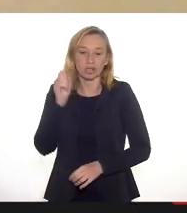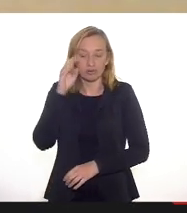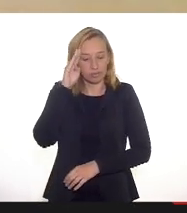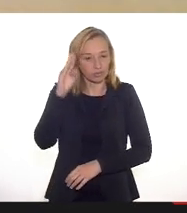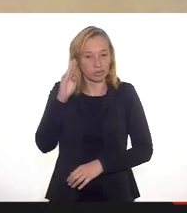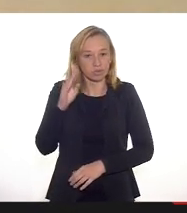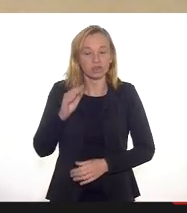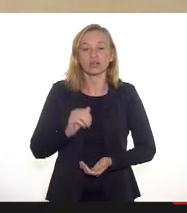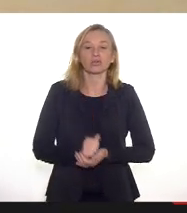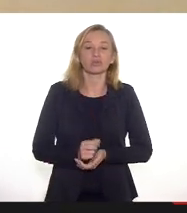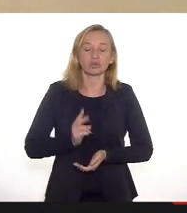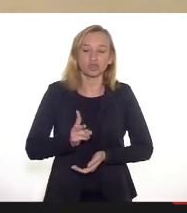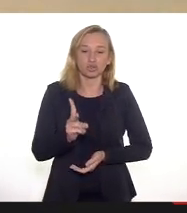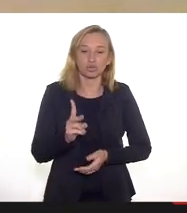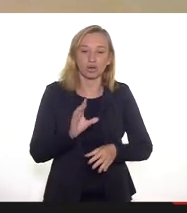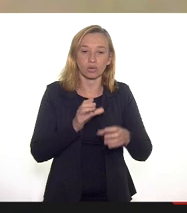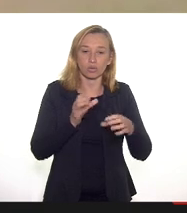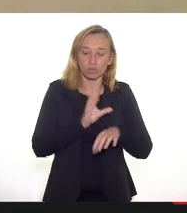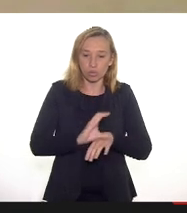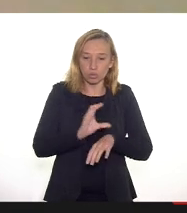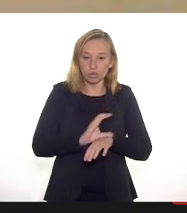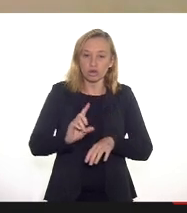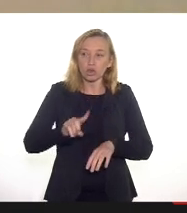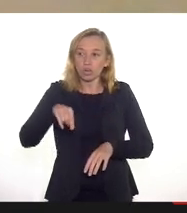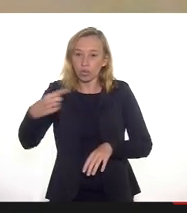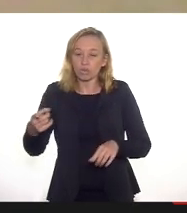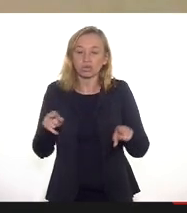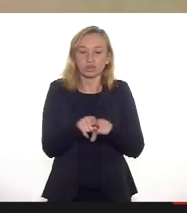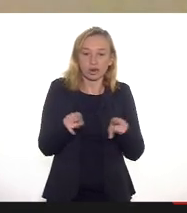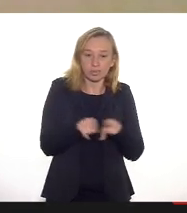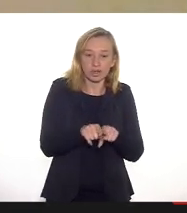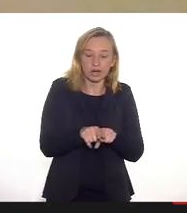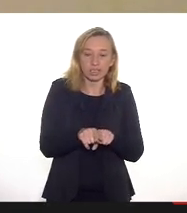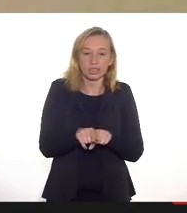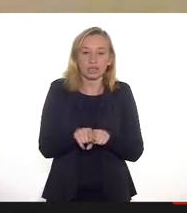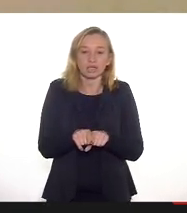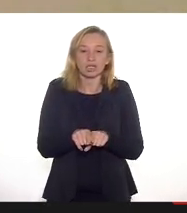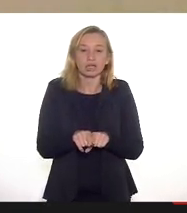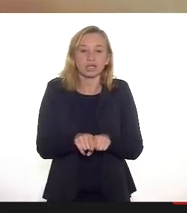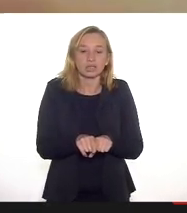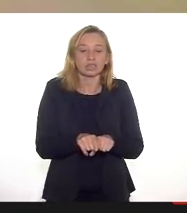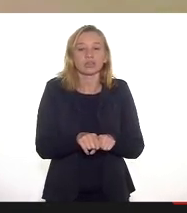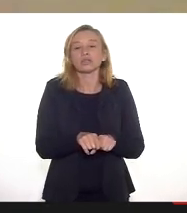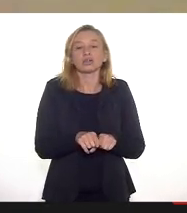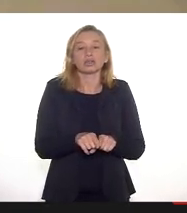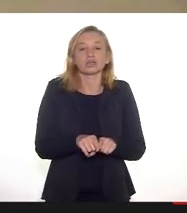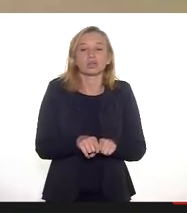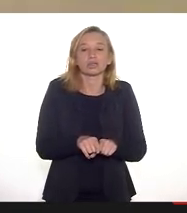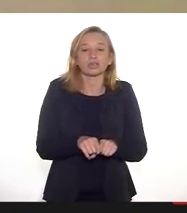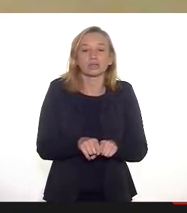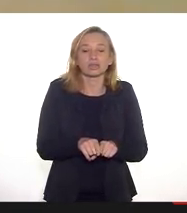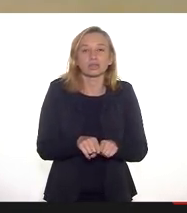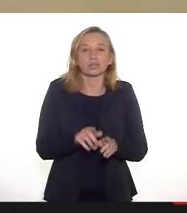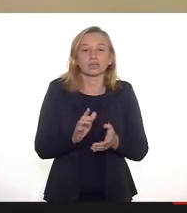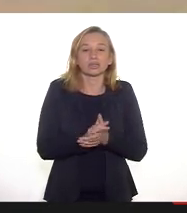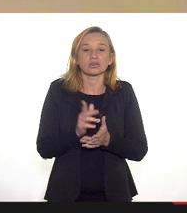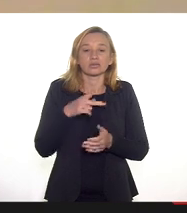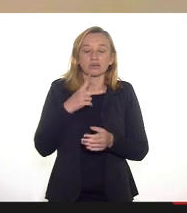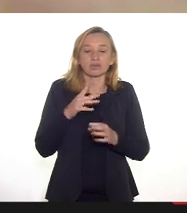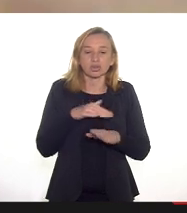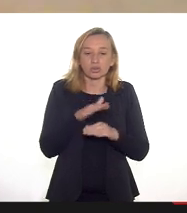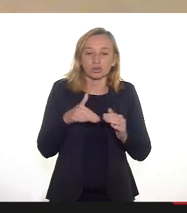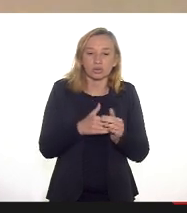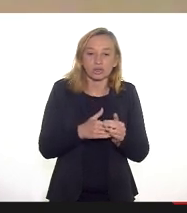cursos. Um outro ponto fundamental para manter os cursos, não só subsequente, o ensino integrado e a rede como todo,